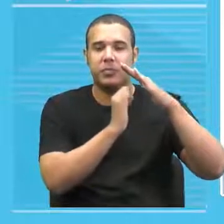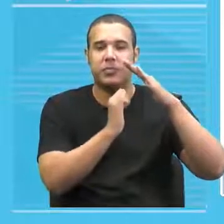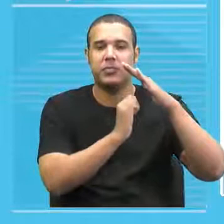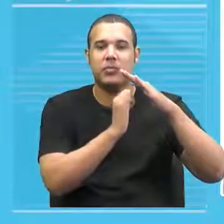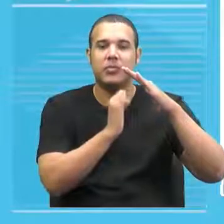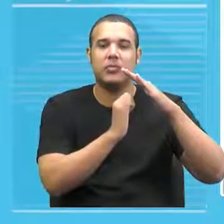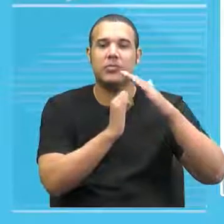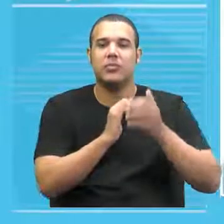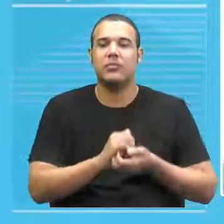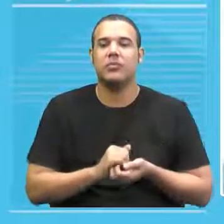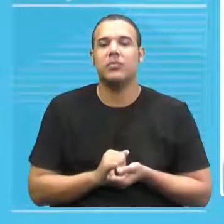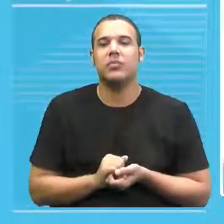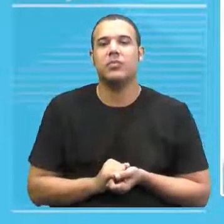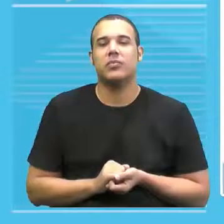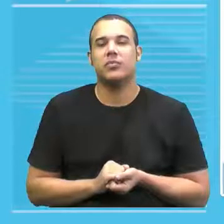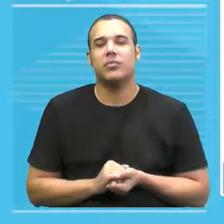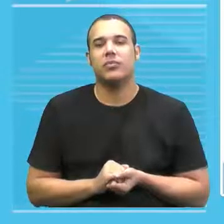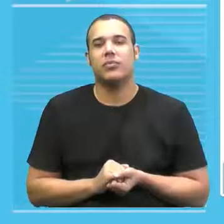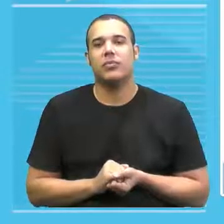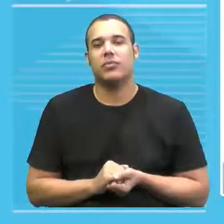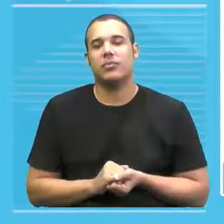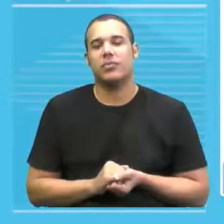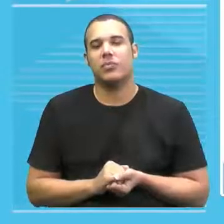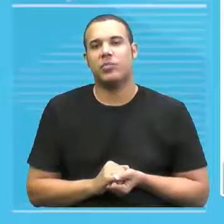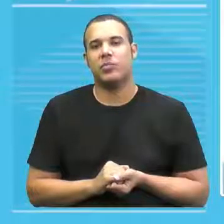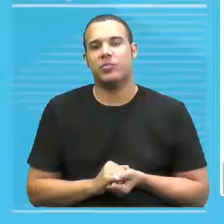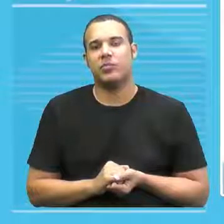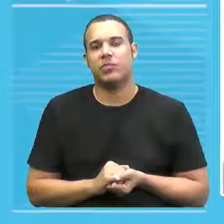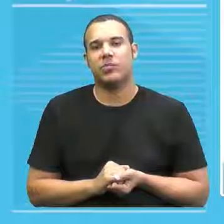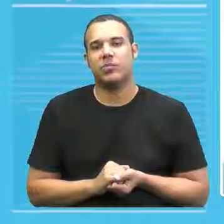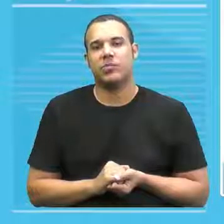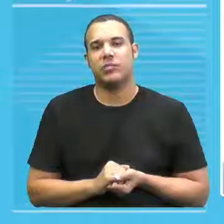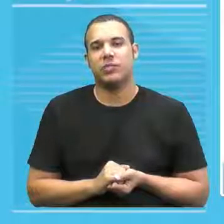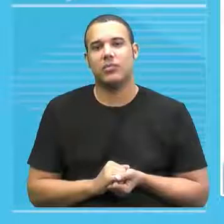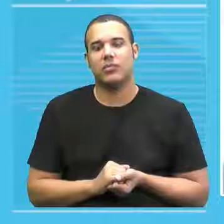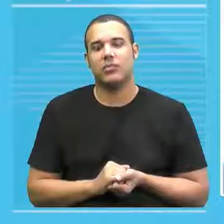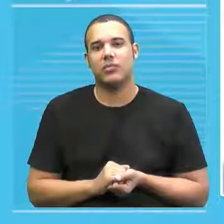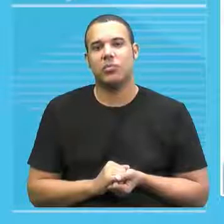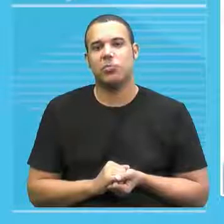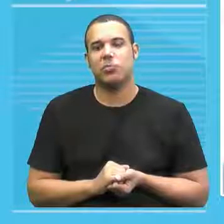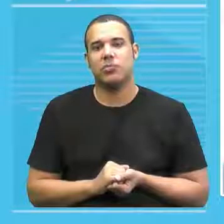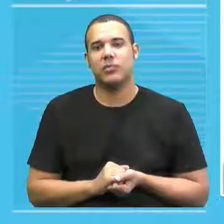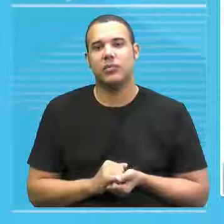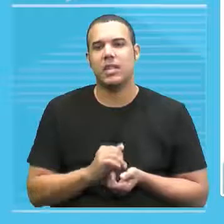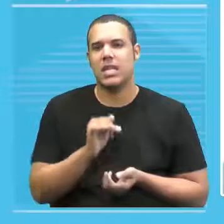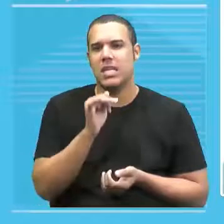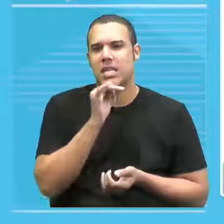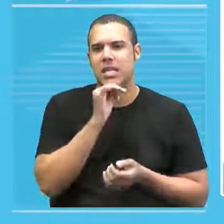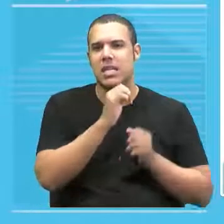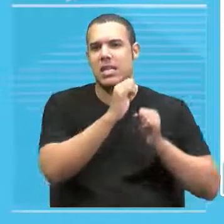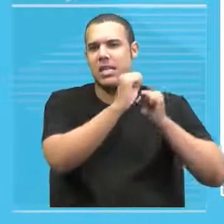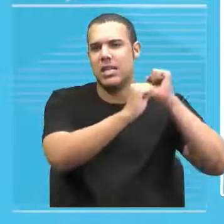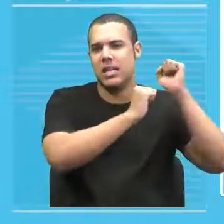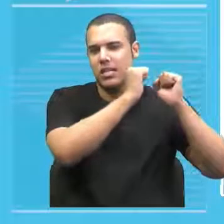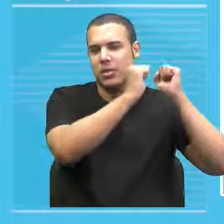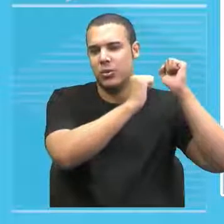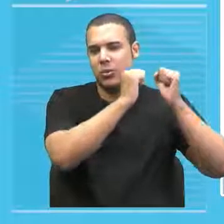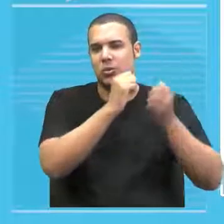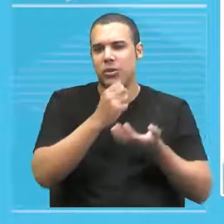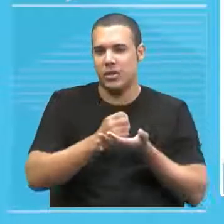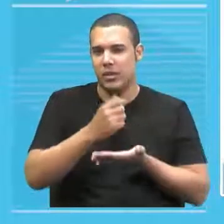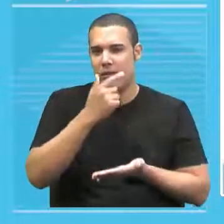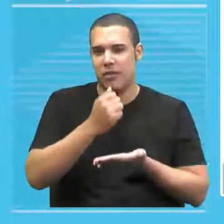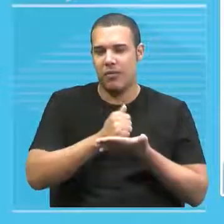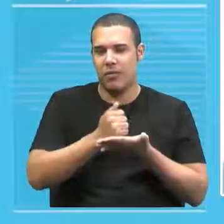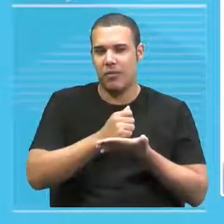um sacão Por exemplo quando eu falar de Indústria Farmacêutica